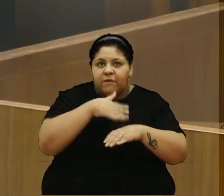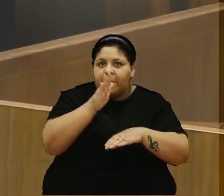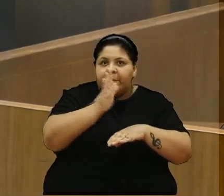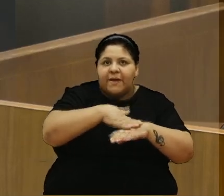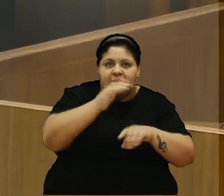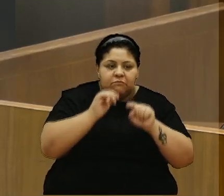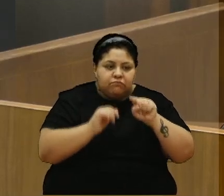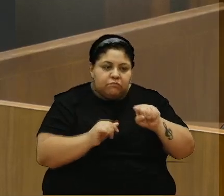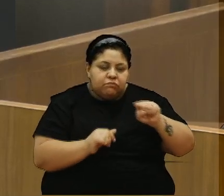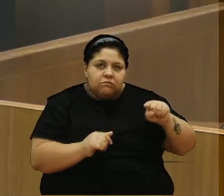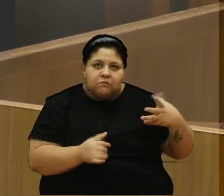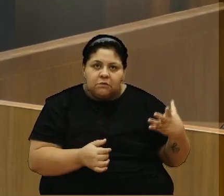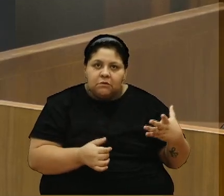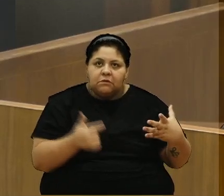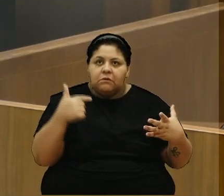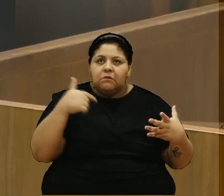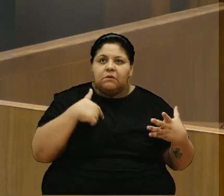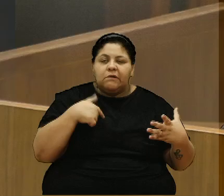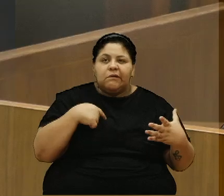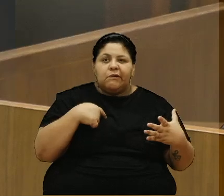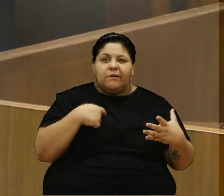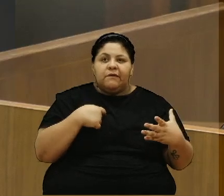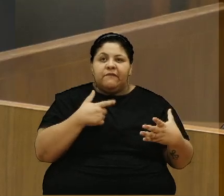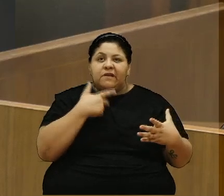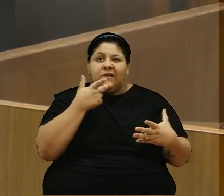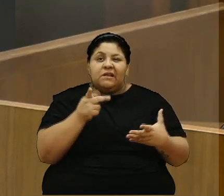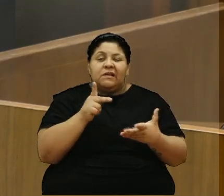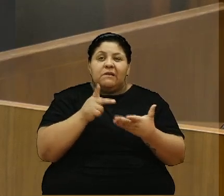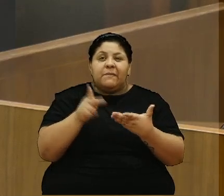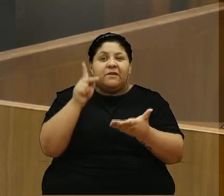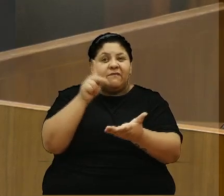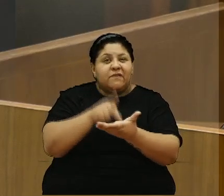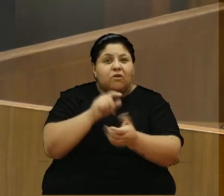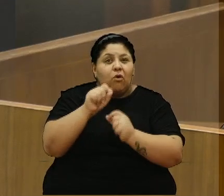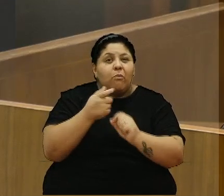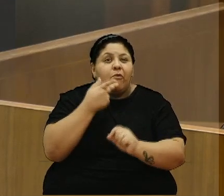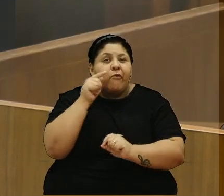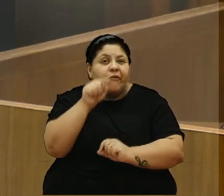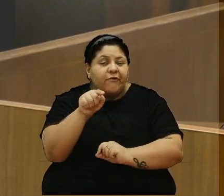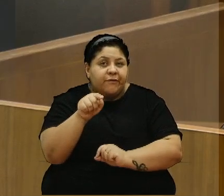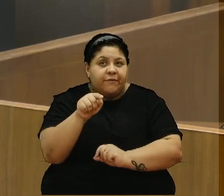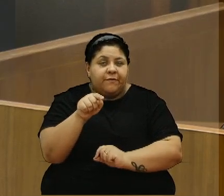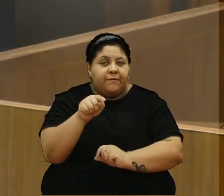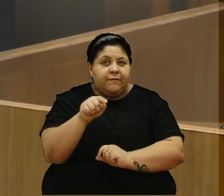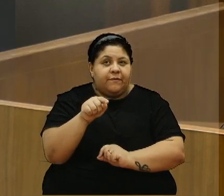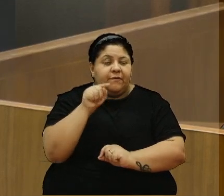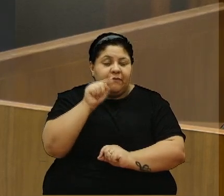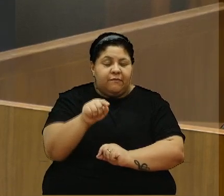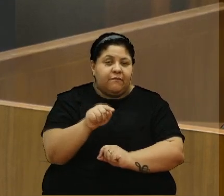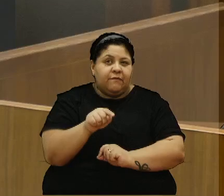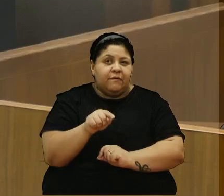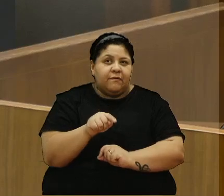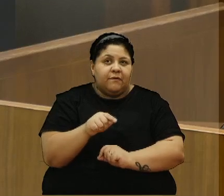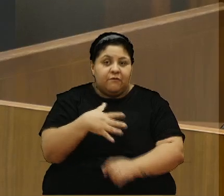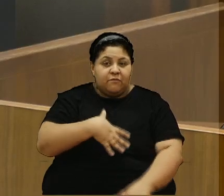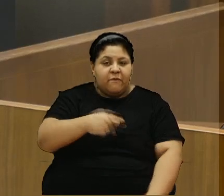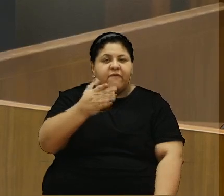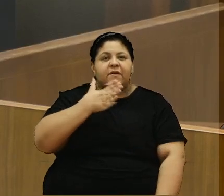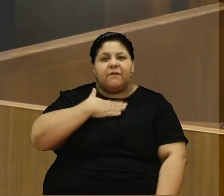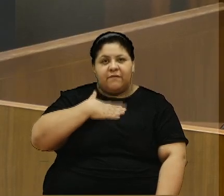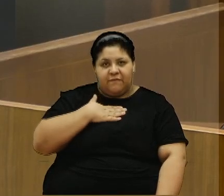3 pontinhos. Fui estúpido, mas sincero. Como disse, você é uma filha